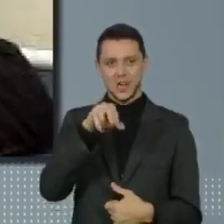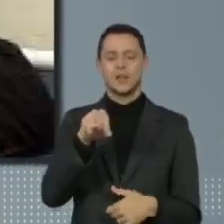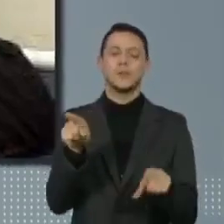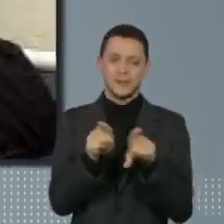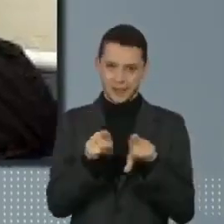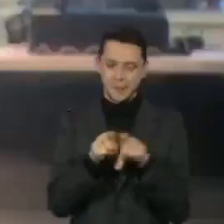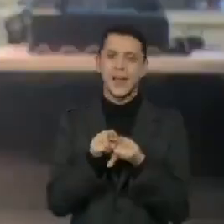operação